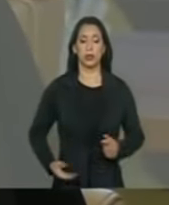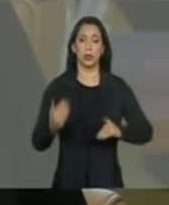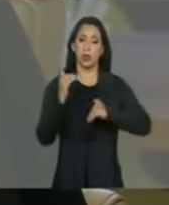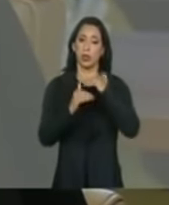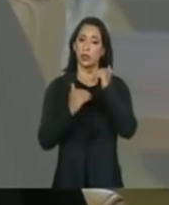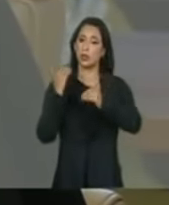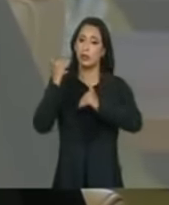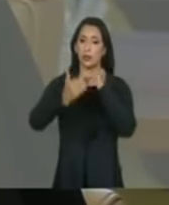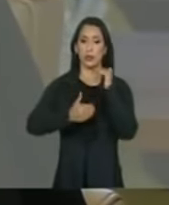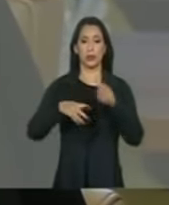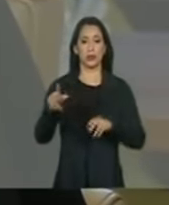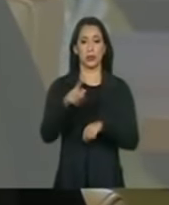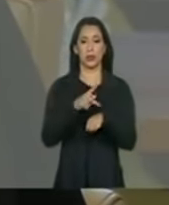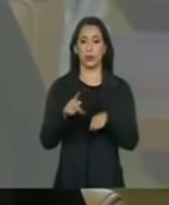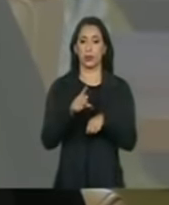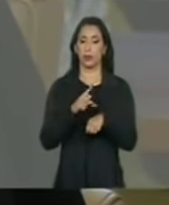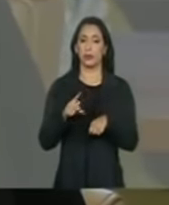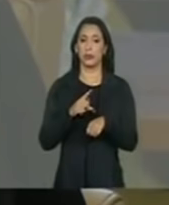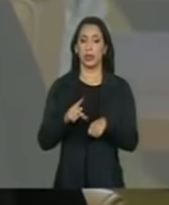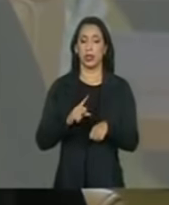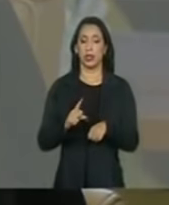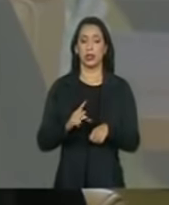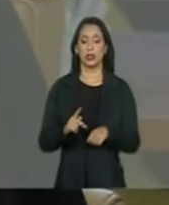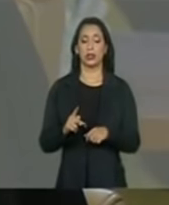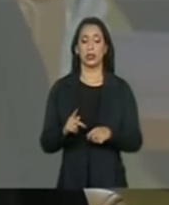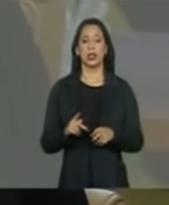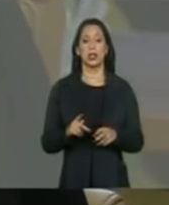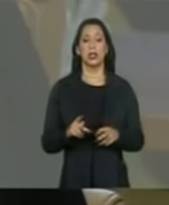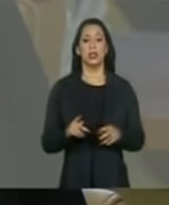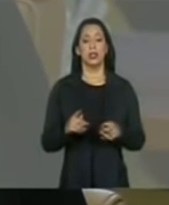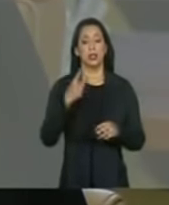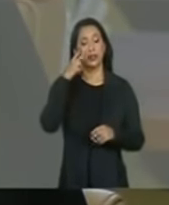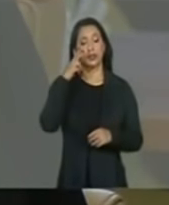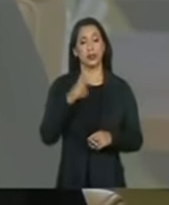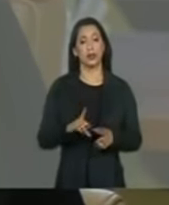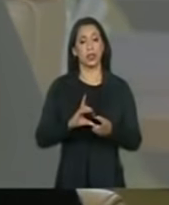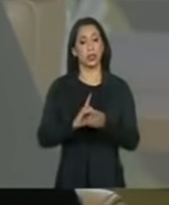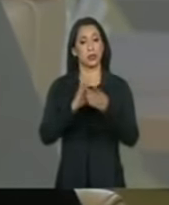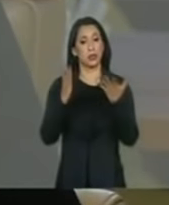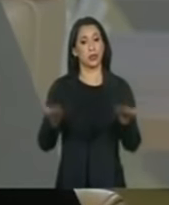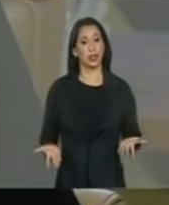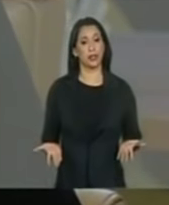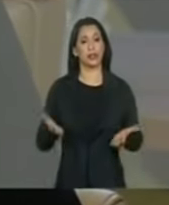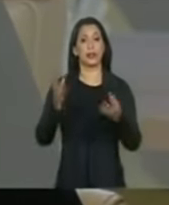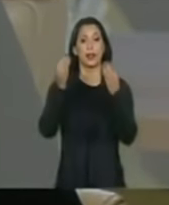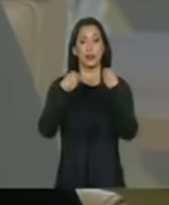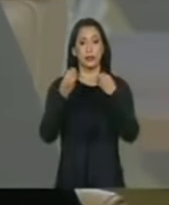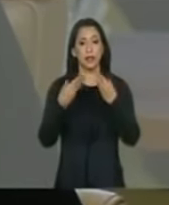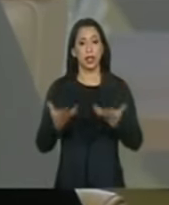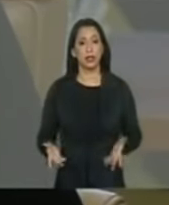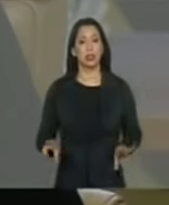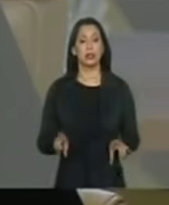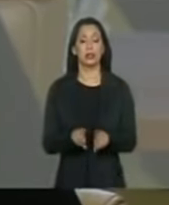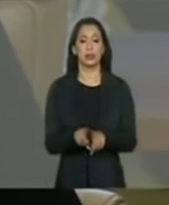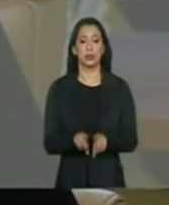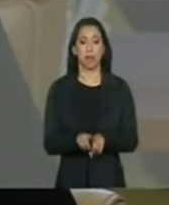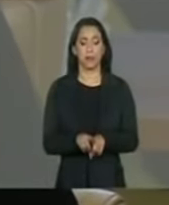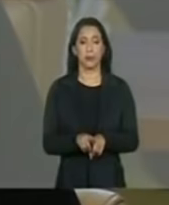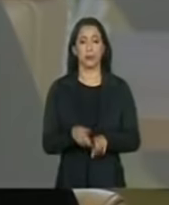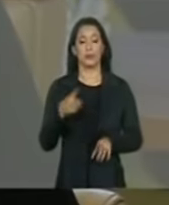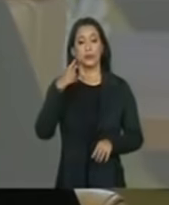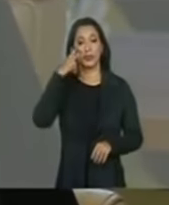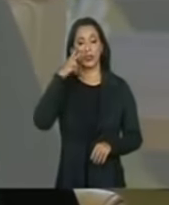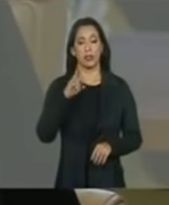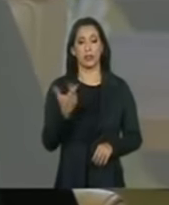além de vulnerar o princípio democrático como sustentam sem exceção sem